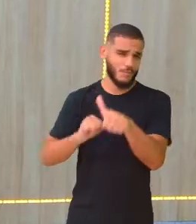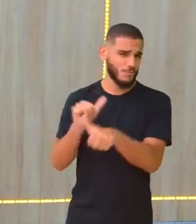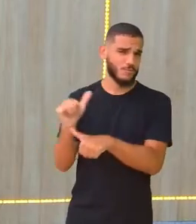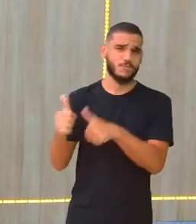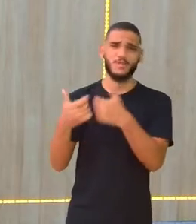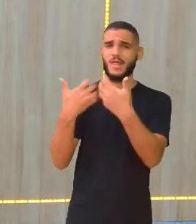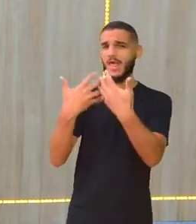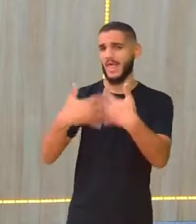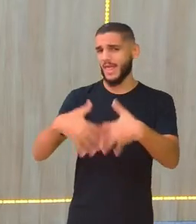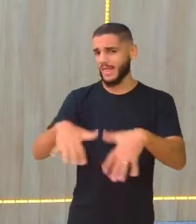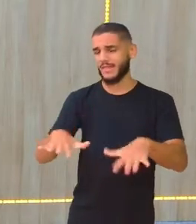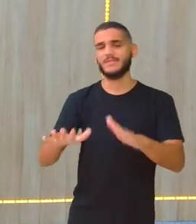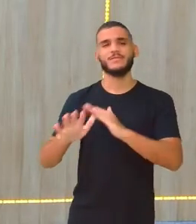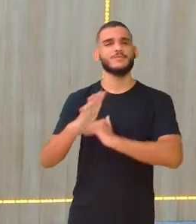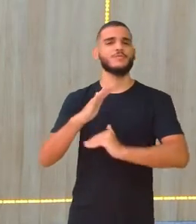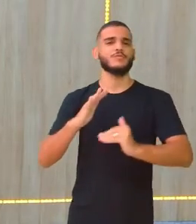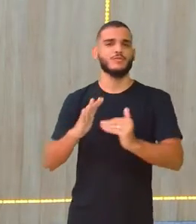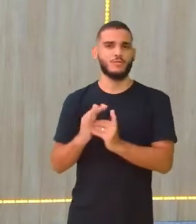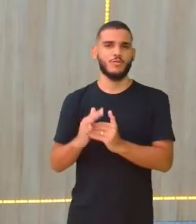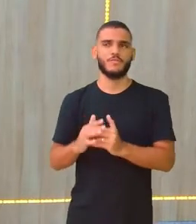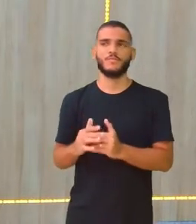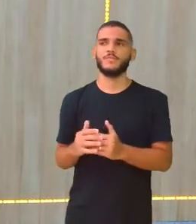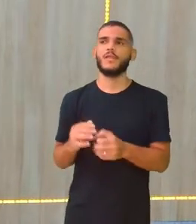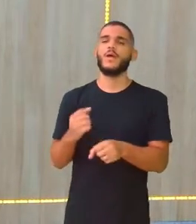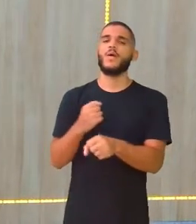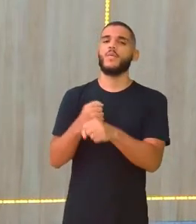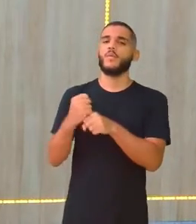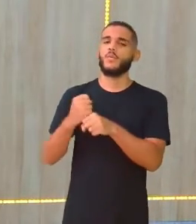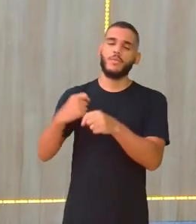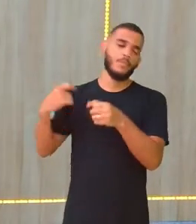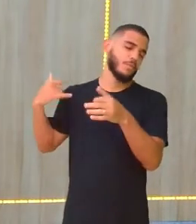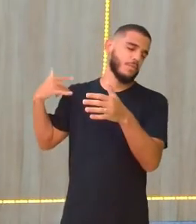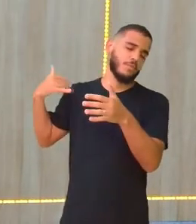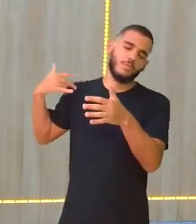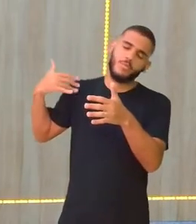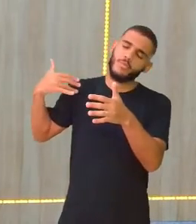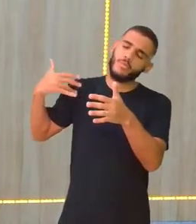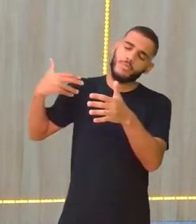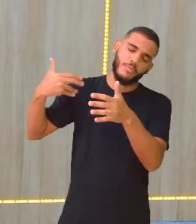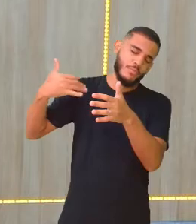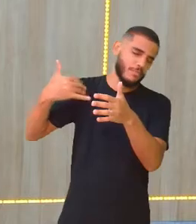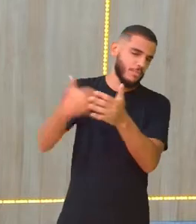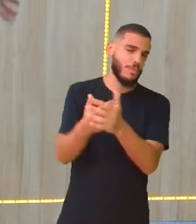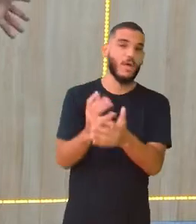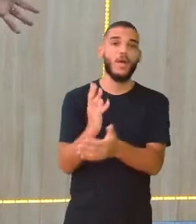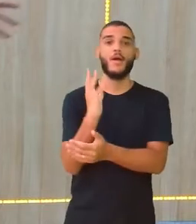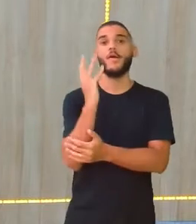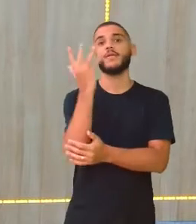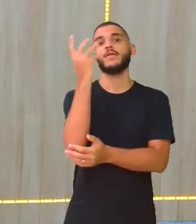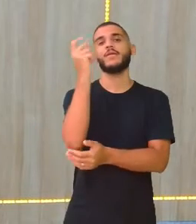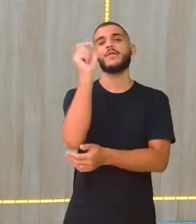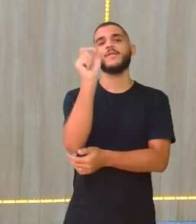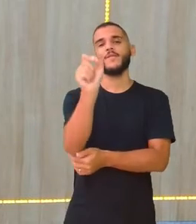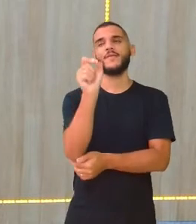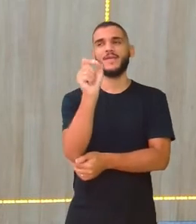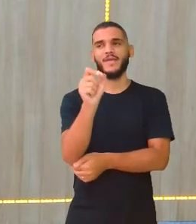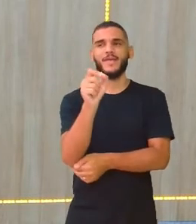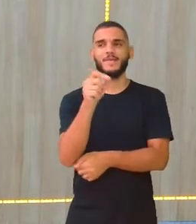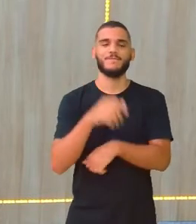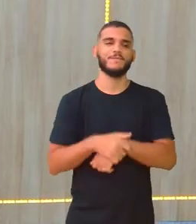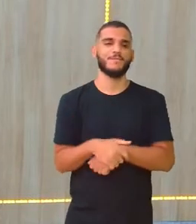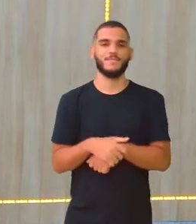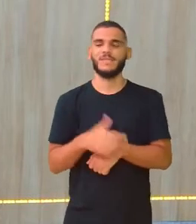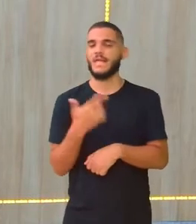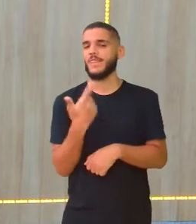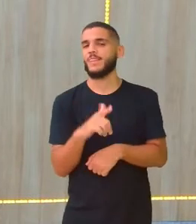natural. Mas aí, ao longo dos anos, o negócio vai crescendo mais ainda, mais ainda, mais ainda, que não ficou